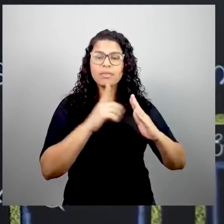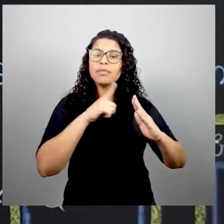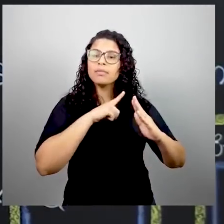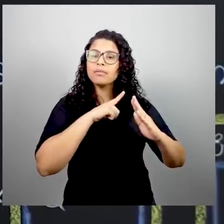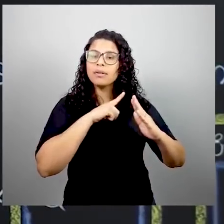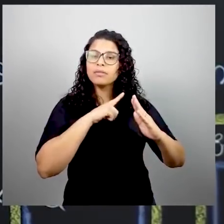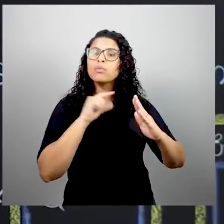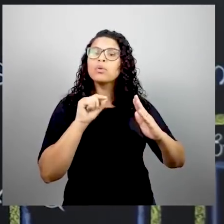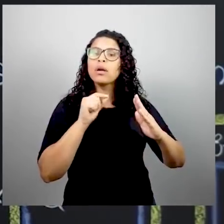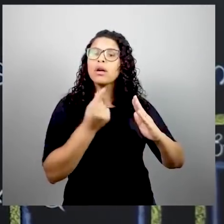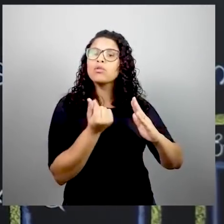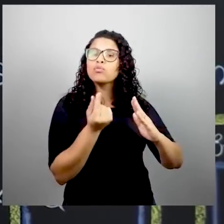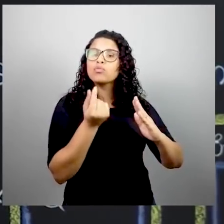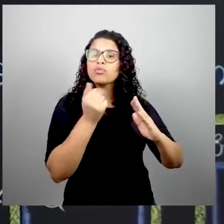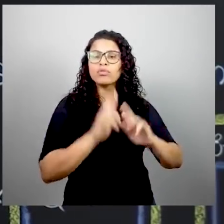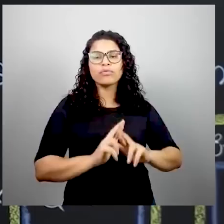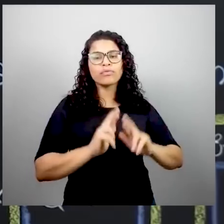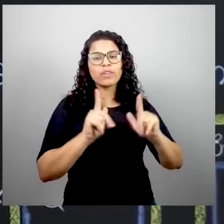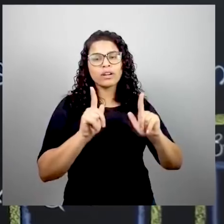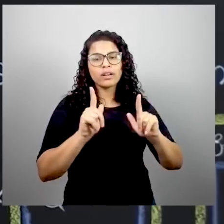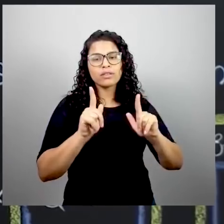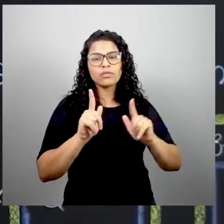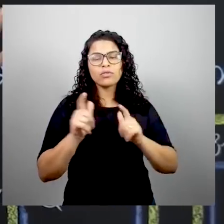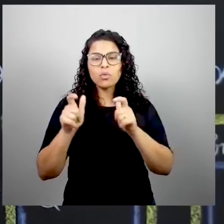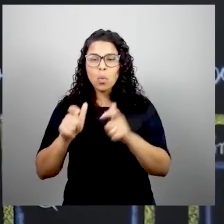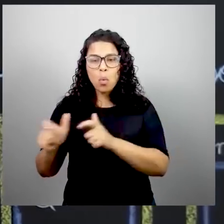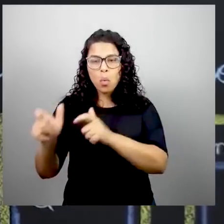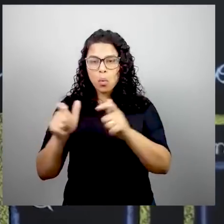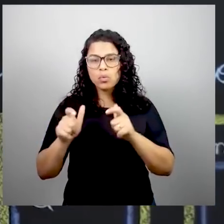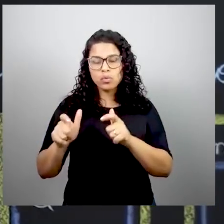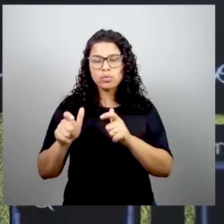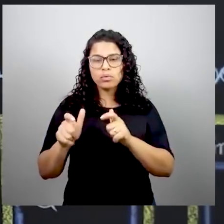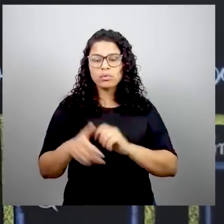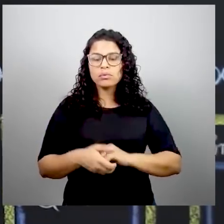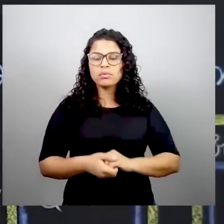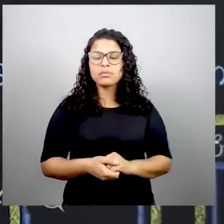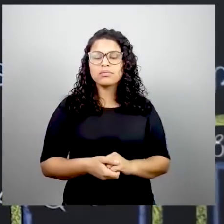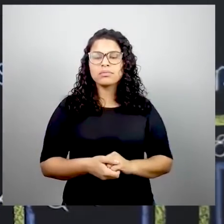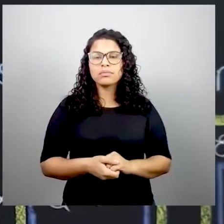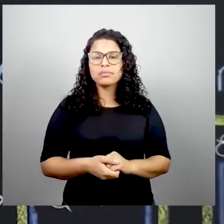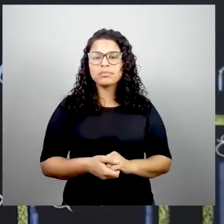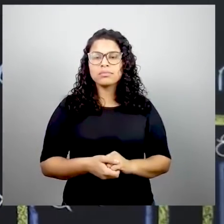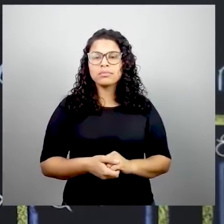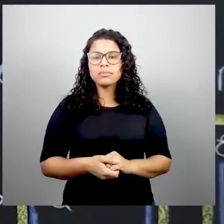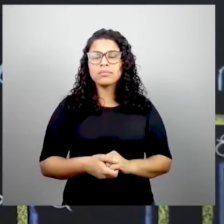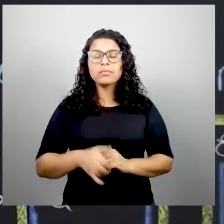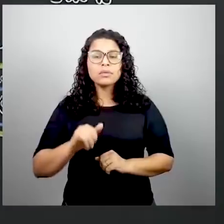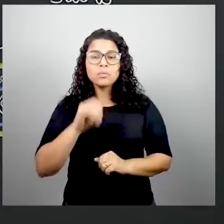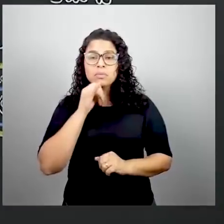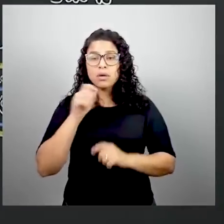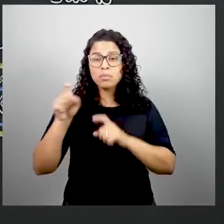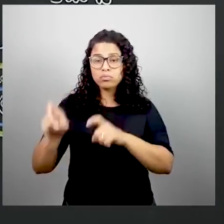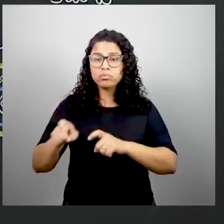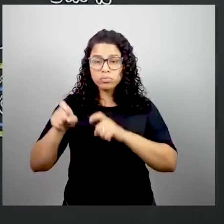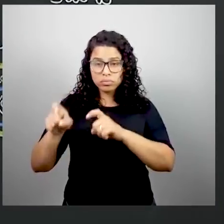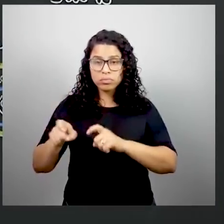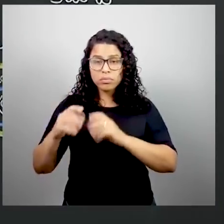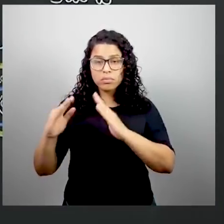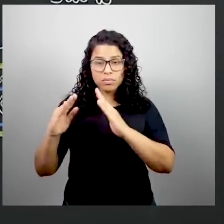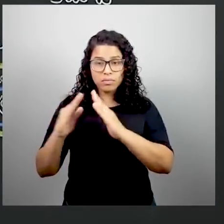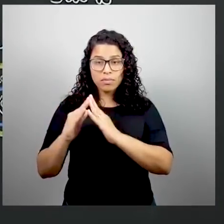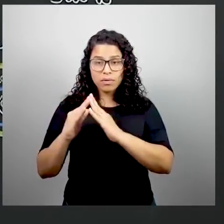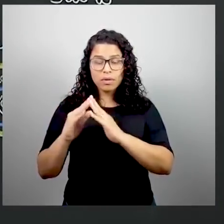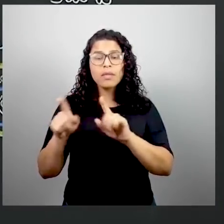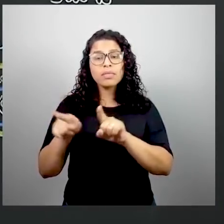uma tarifa por quilowatts. Se é a não residência, tem uma tarifa um pouquinho variada. Se for ambiente